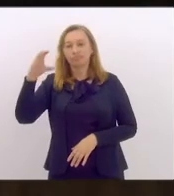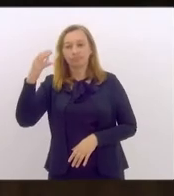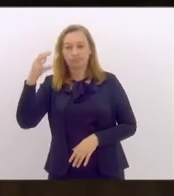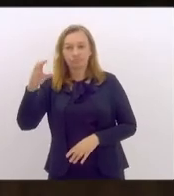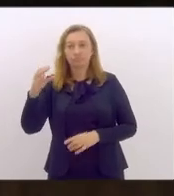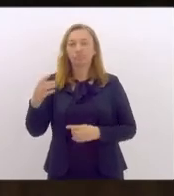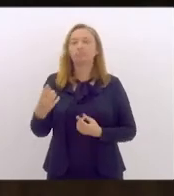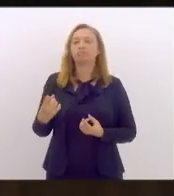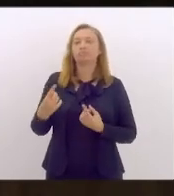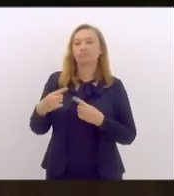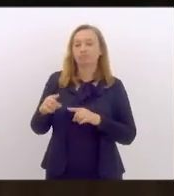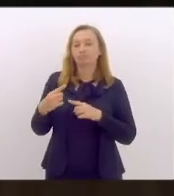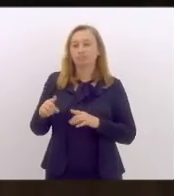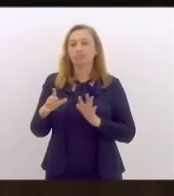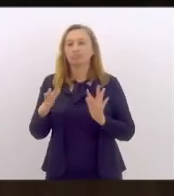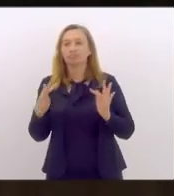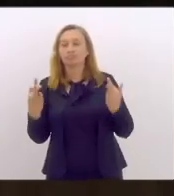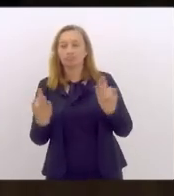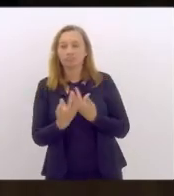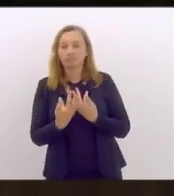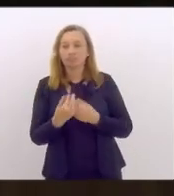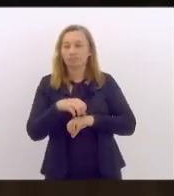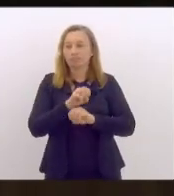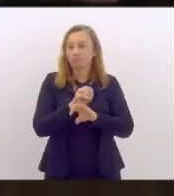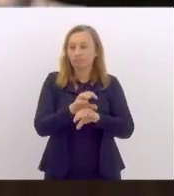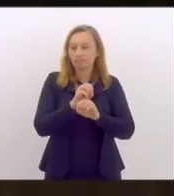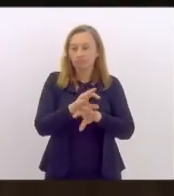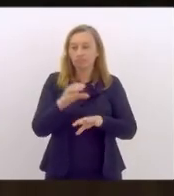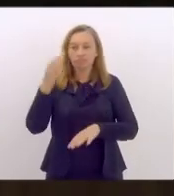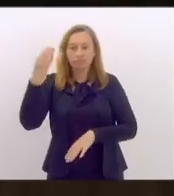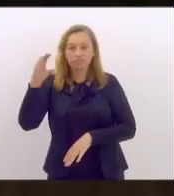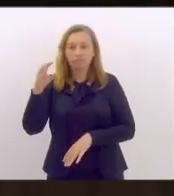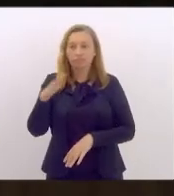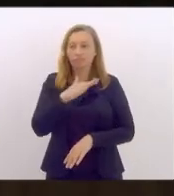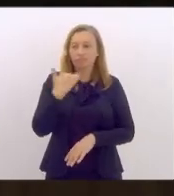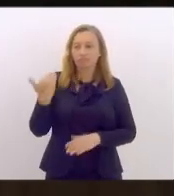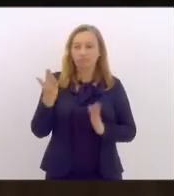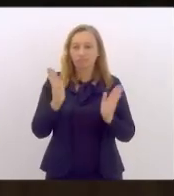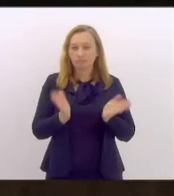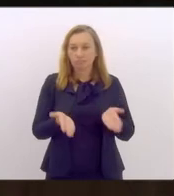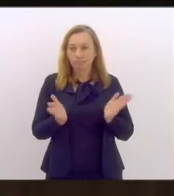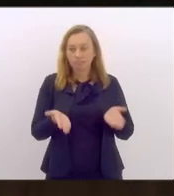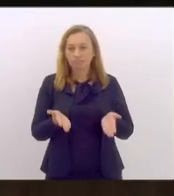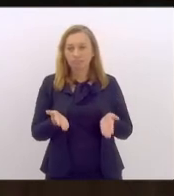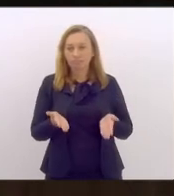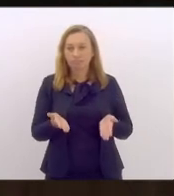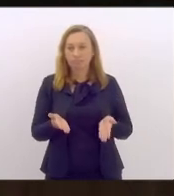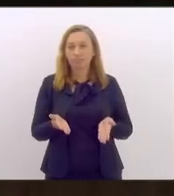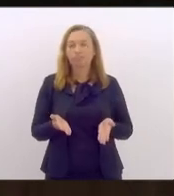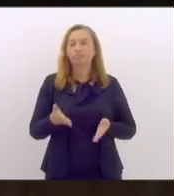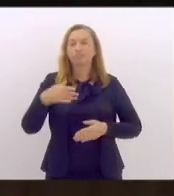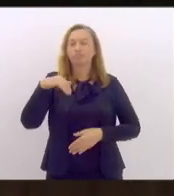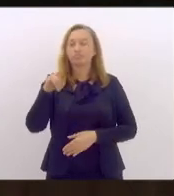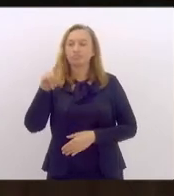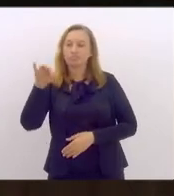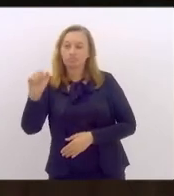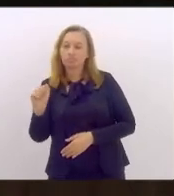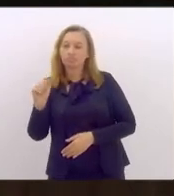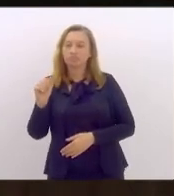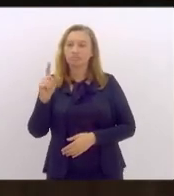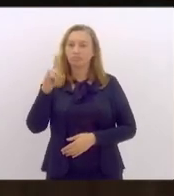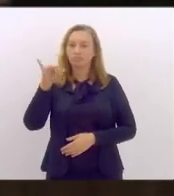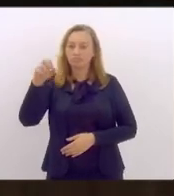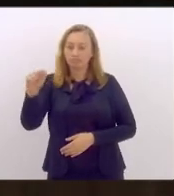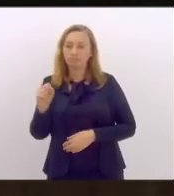como sua família como a grande Educadora de Niterói que morreu recentemente a professora Maria felisberta Trindade Maria Célia é um dos grandes vultos